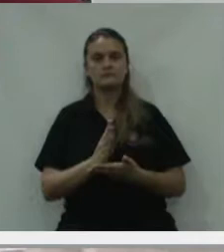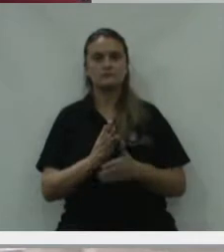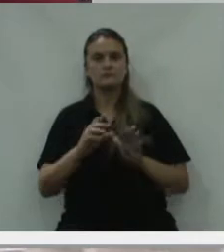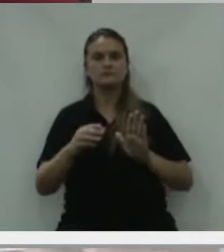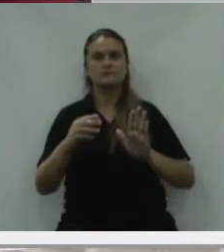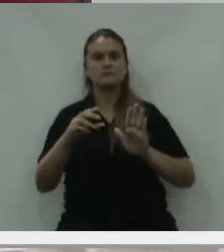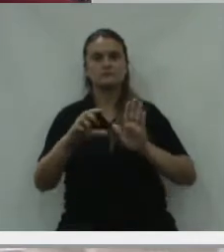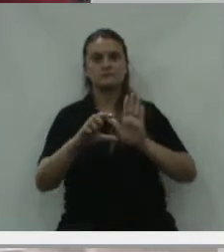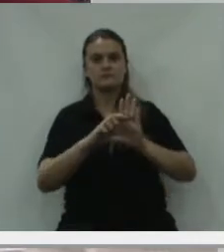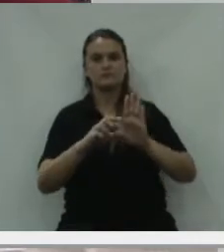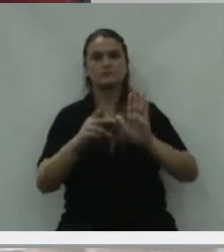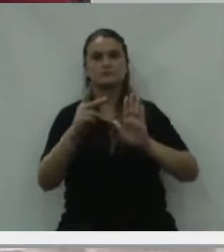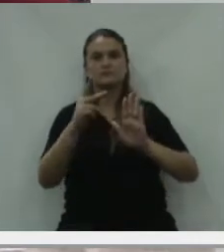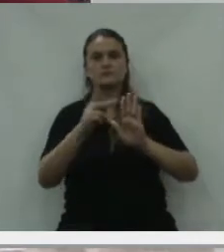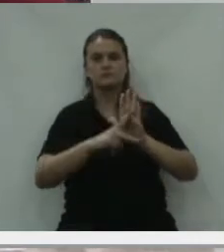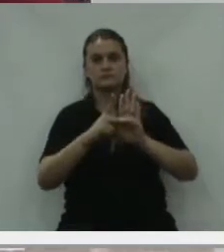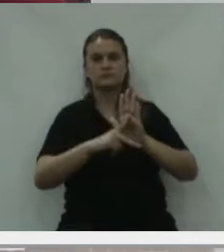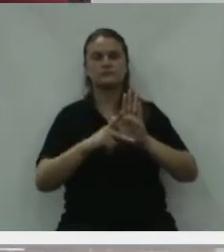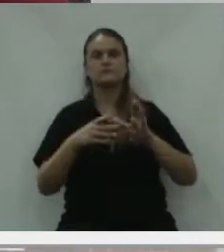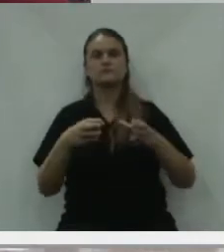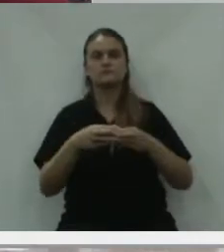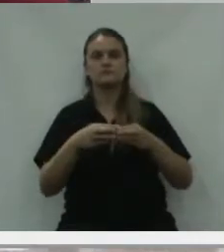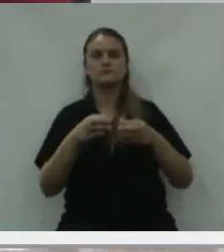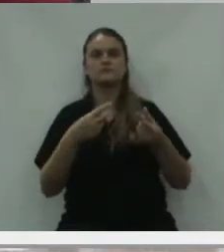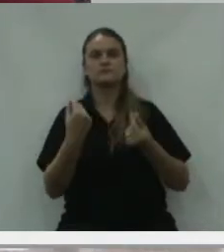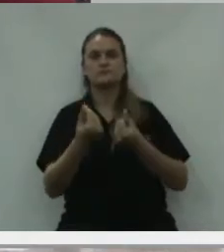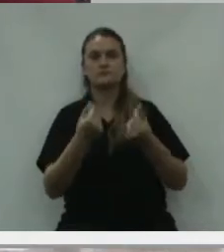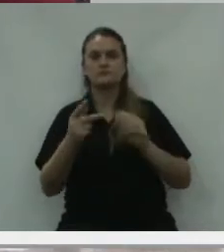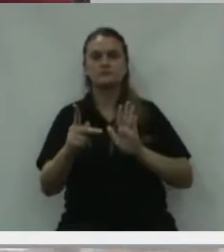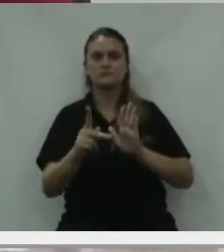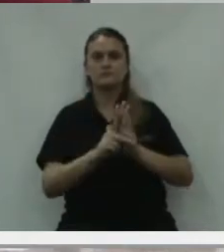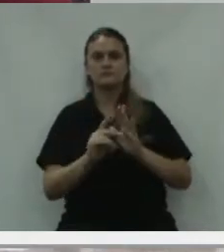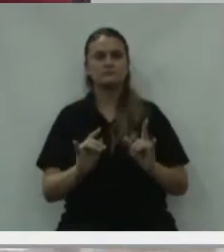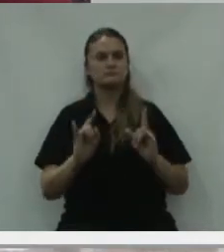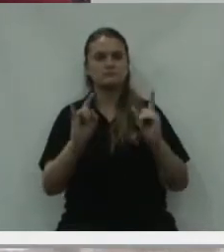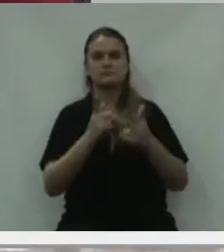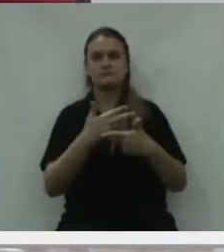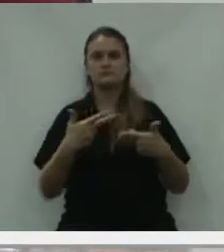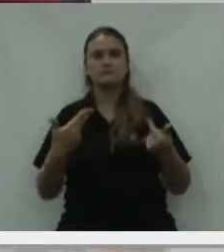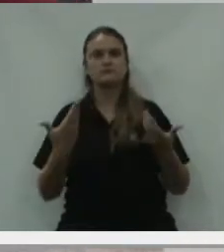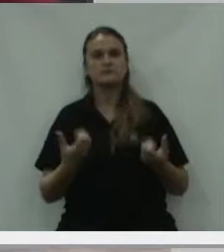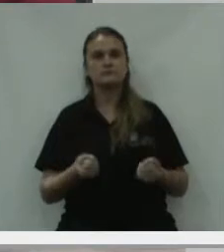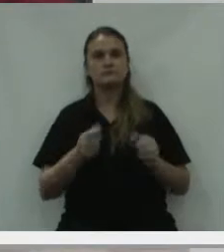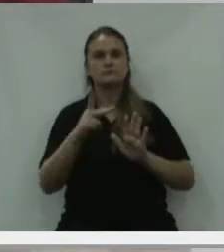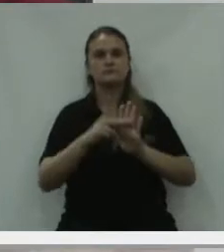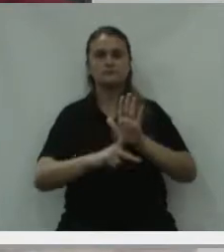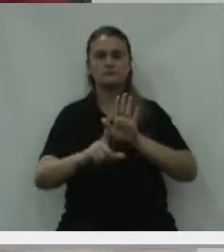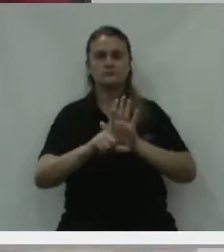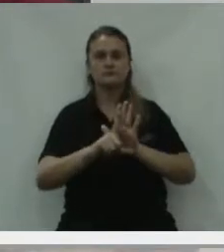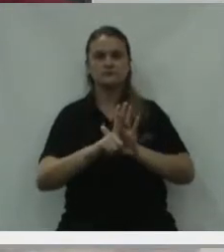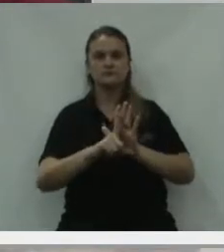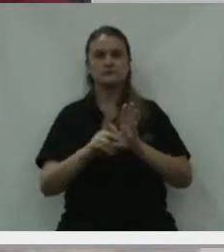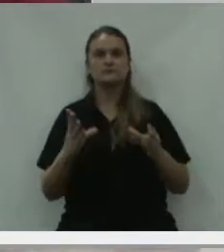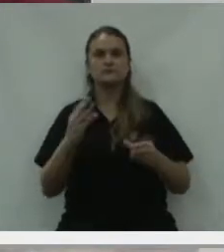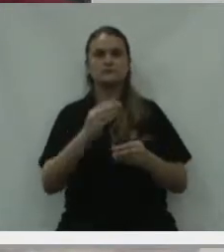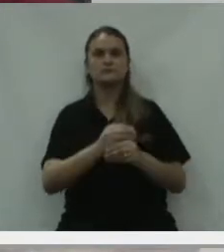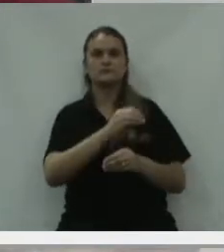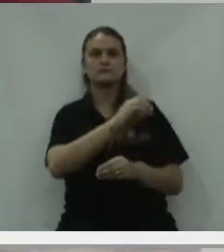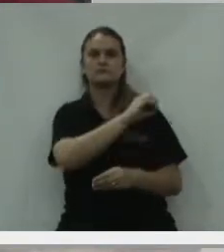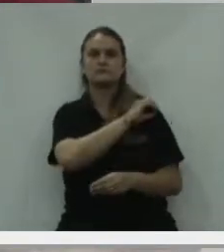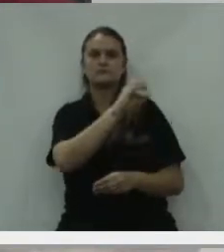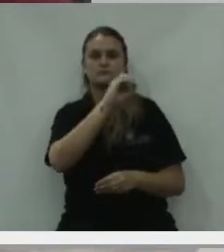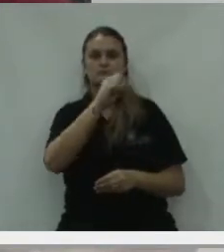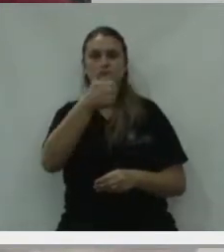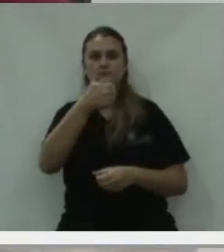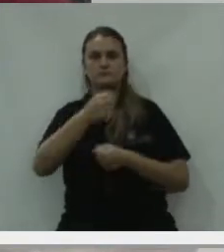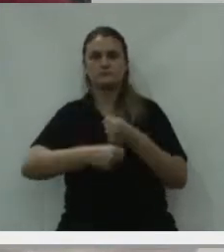Aprovado o parecer fundamentado da Comissão de Finanças, Orçamento e Patrimônio, favorável ao projeto de lei complementar